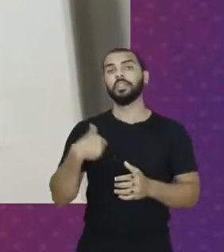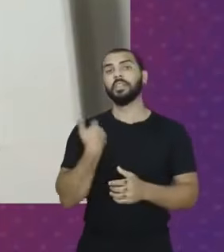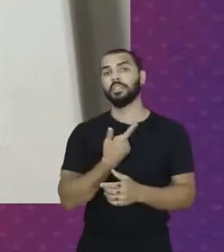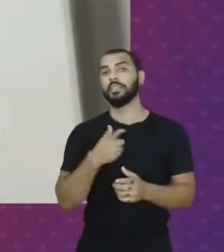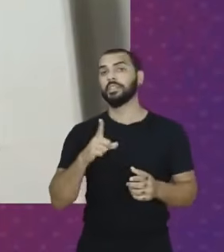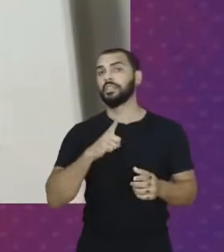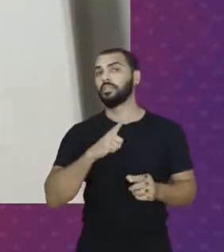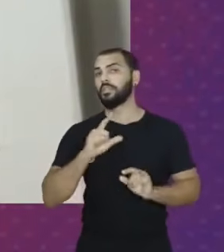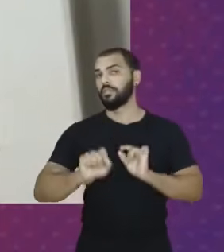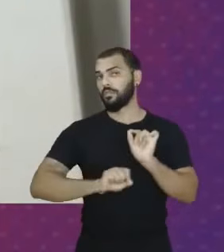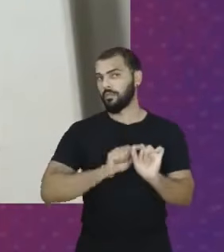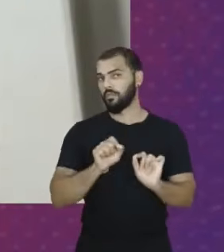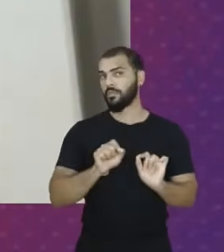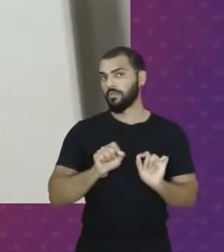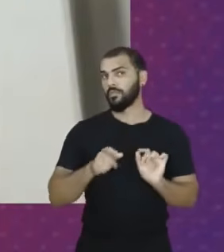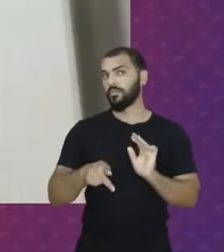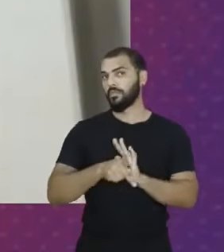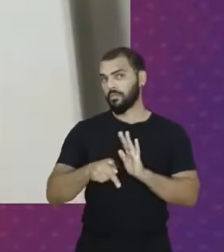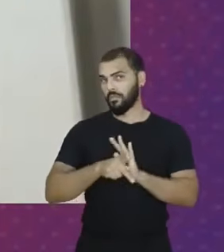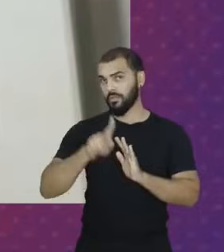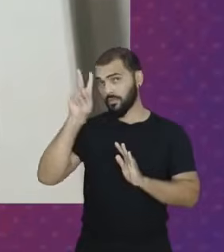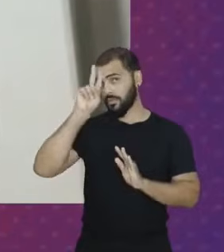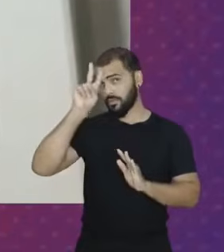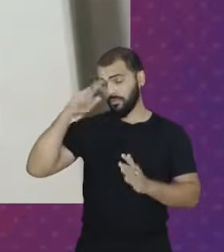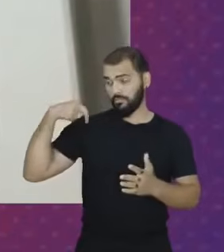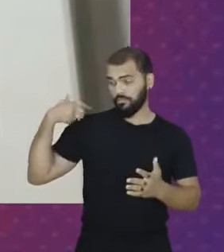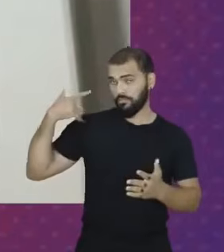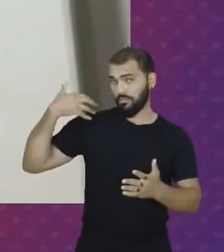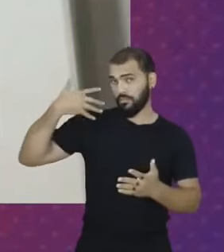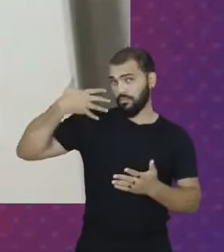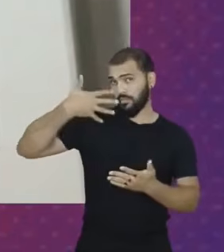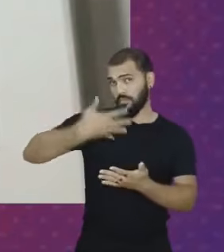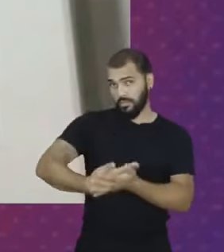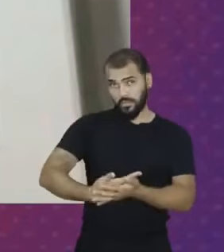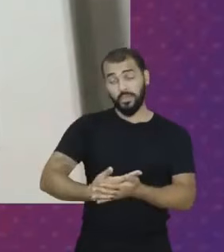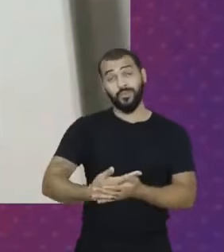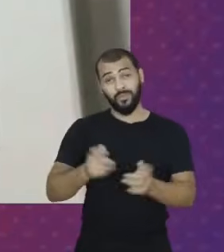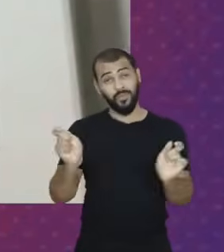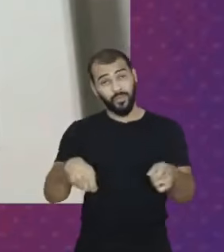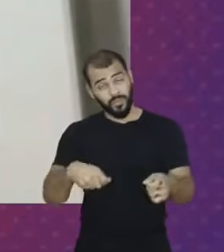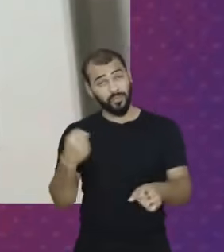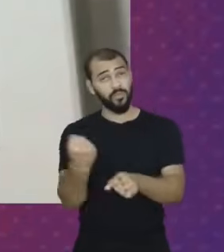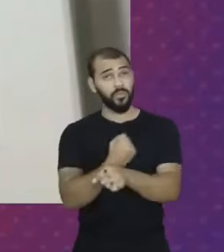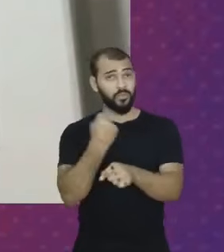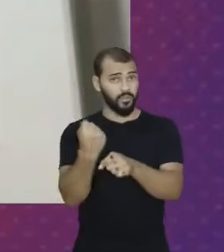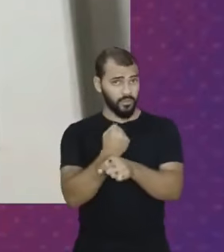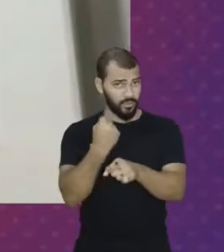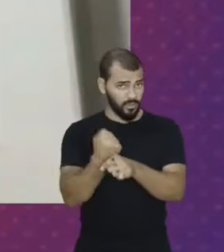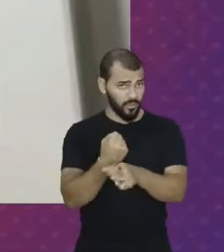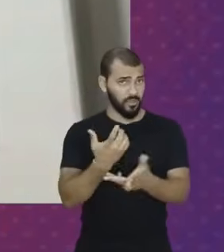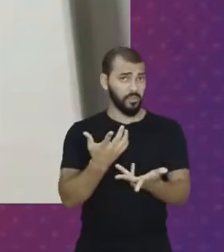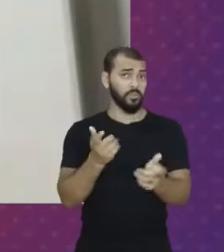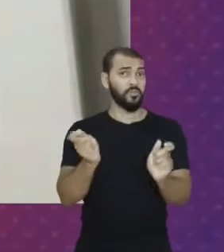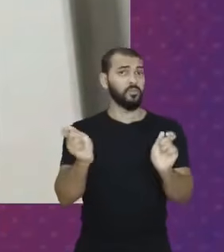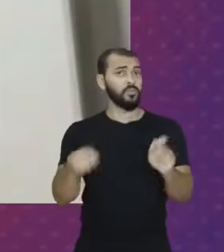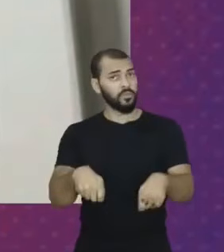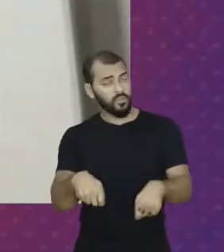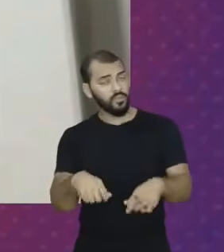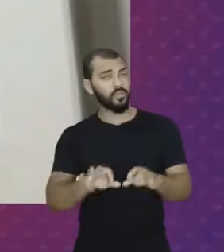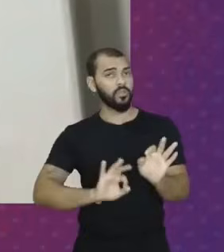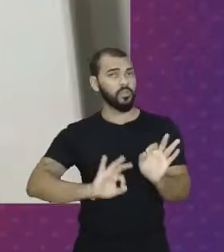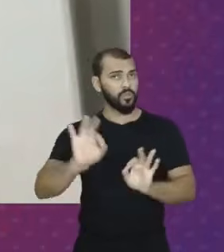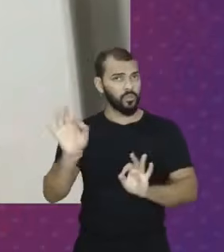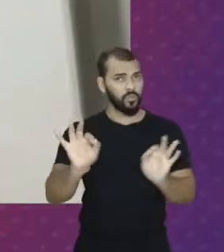para nós, foi histórico aqui, é o que nós esperamos que as companheiras consigam construir a partir do momento em que consigam ocupar, e aí a